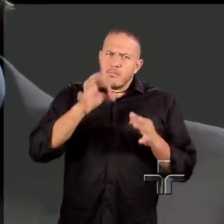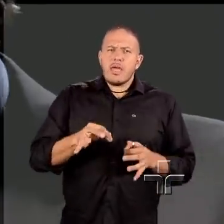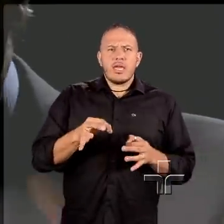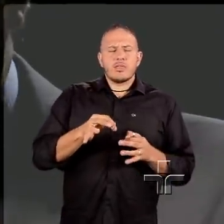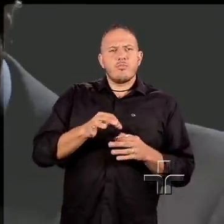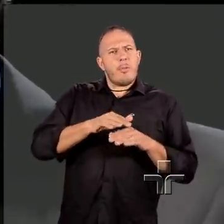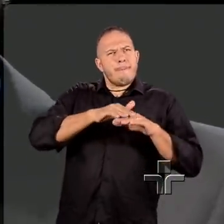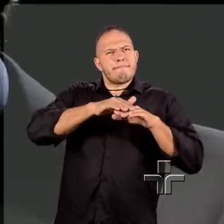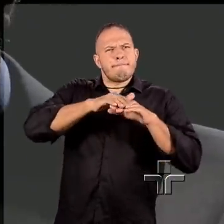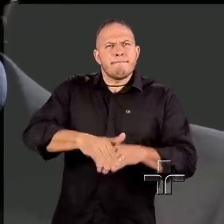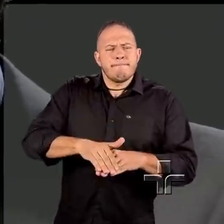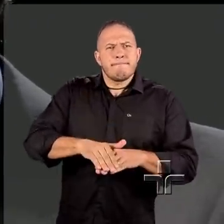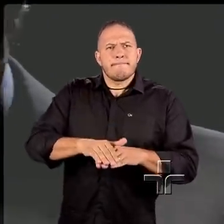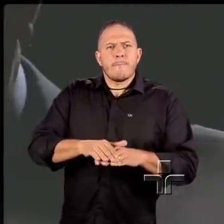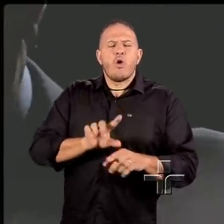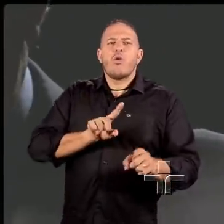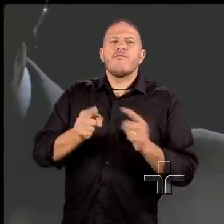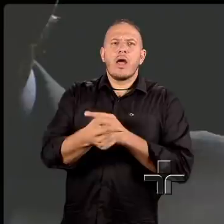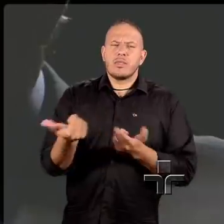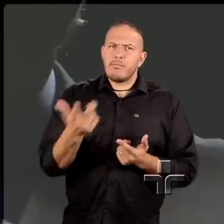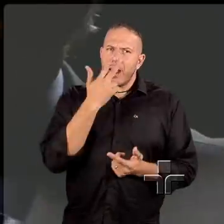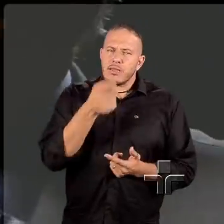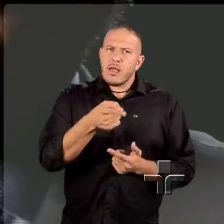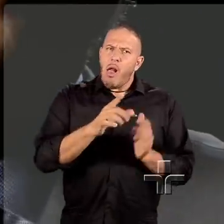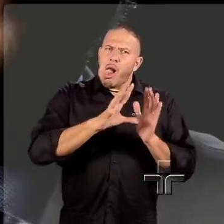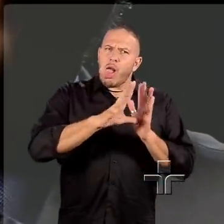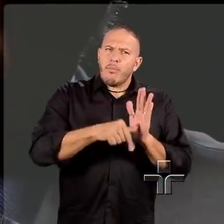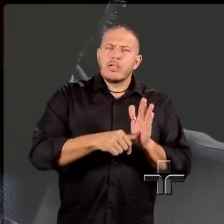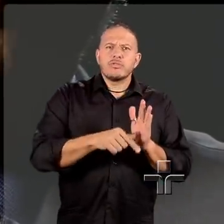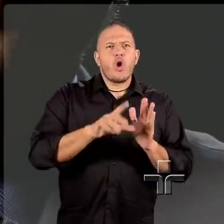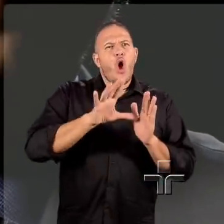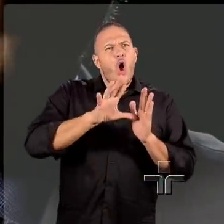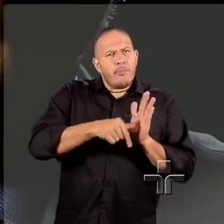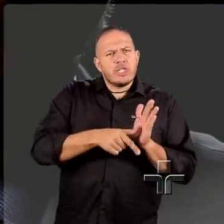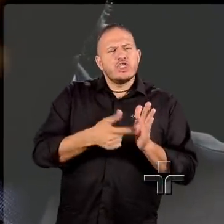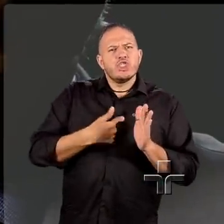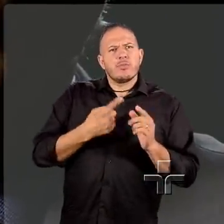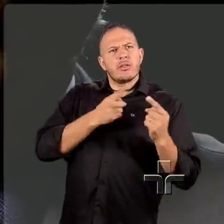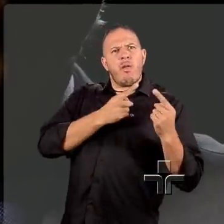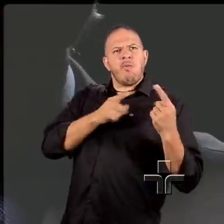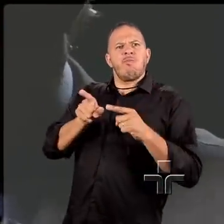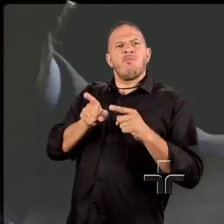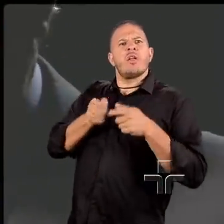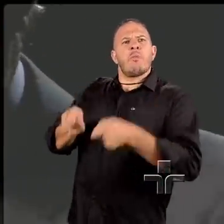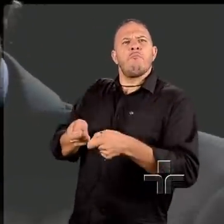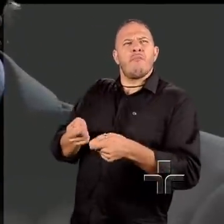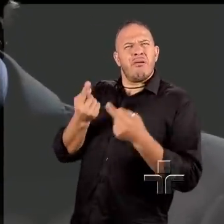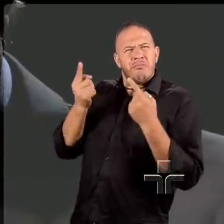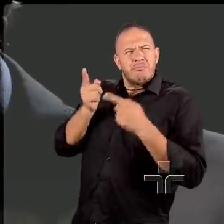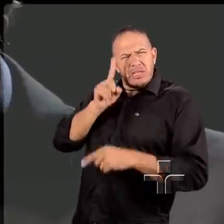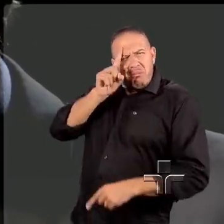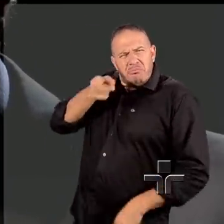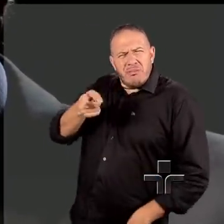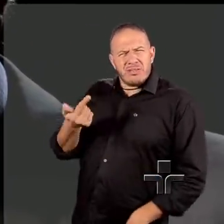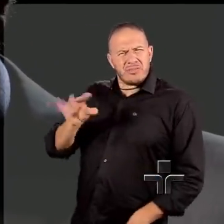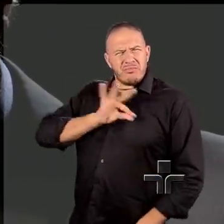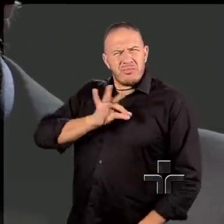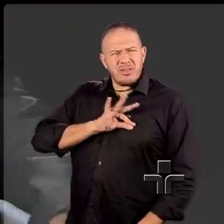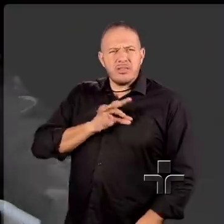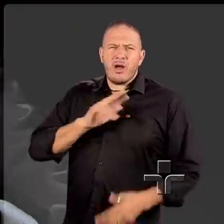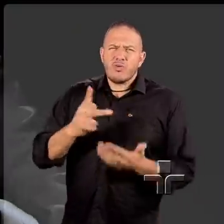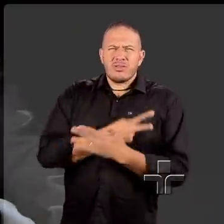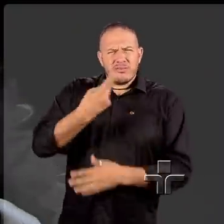repressão ao inverso, ou seja, que bandidos passem a se adotar represália contra policiais, como aconteceu há pouco tempo atrás em São